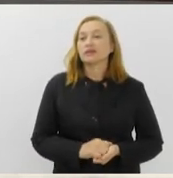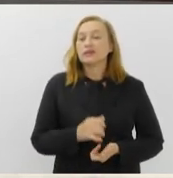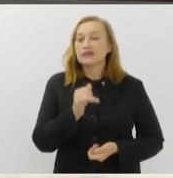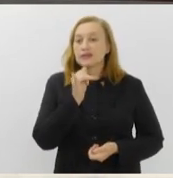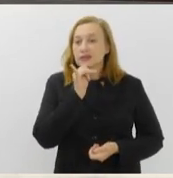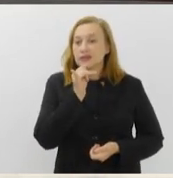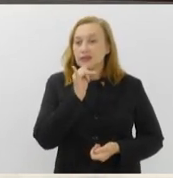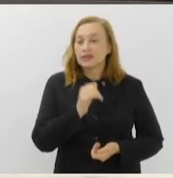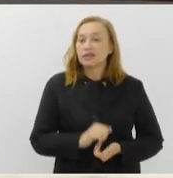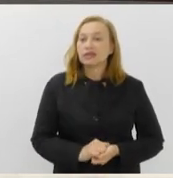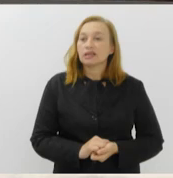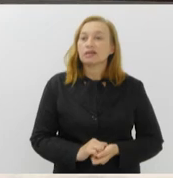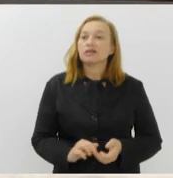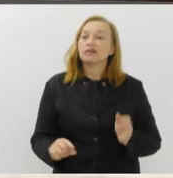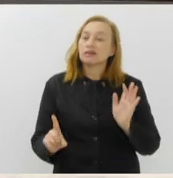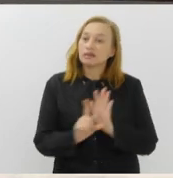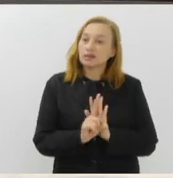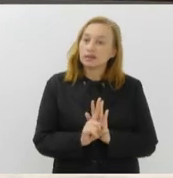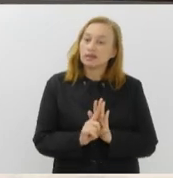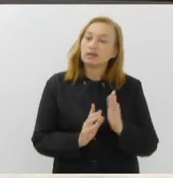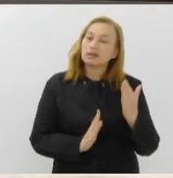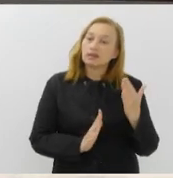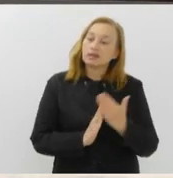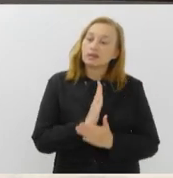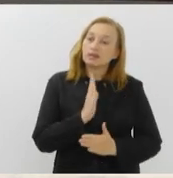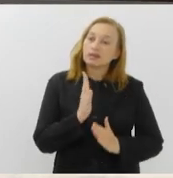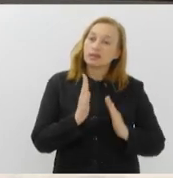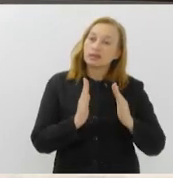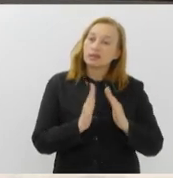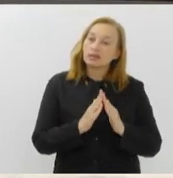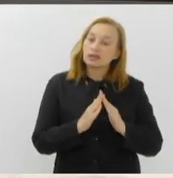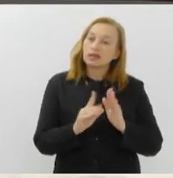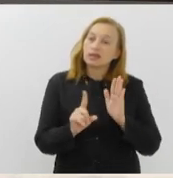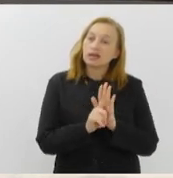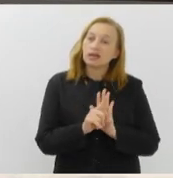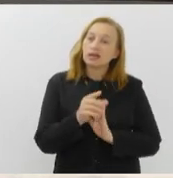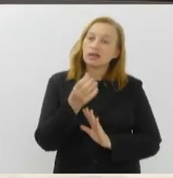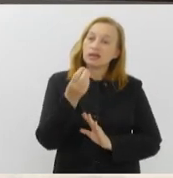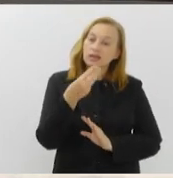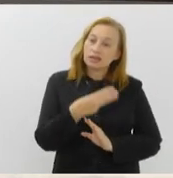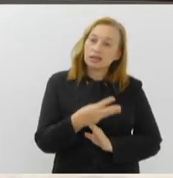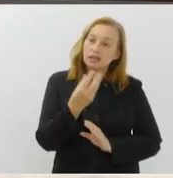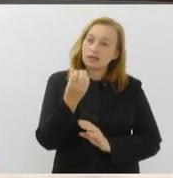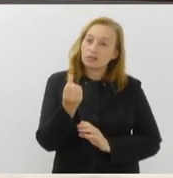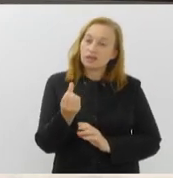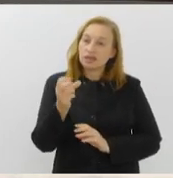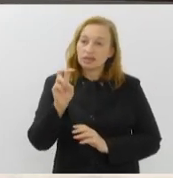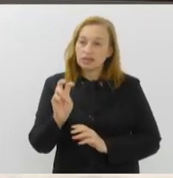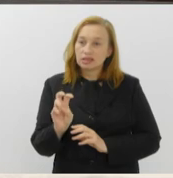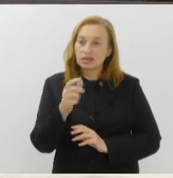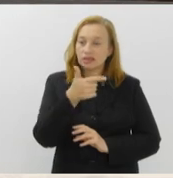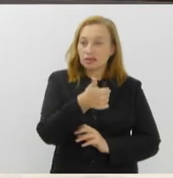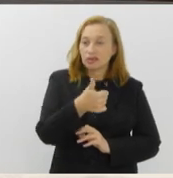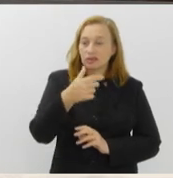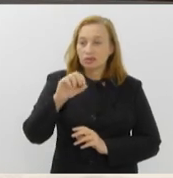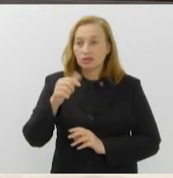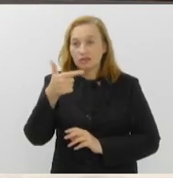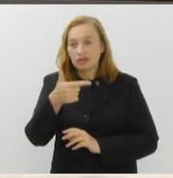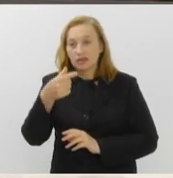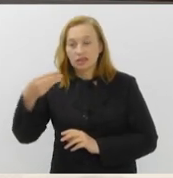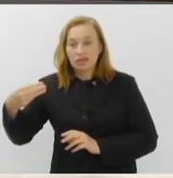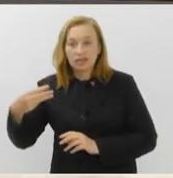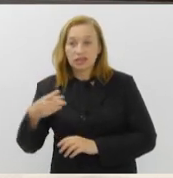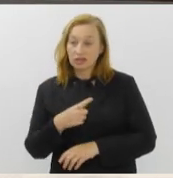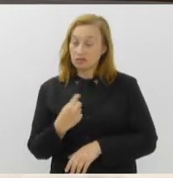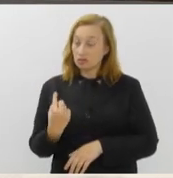exemplo, uma lei que aprovado aqui na casa, a Lei 365 de 2023, que é de nossa